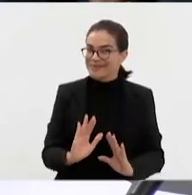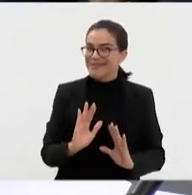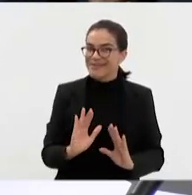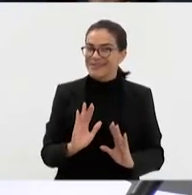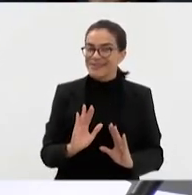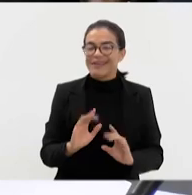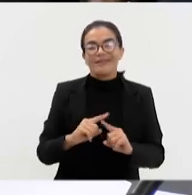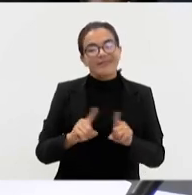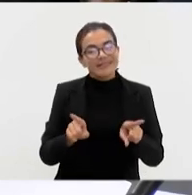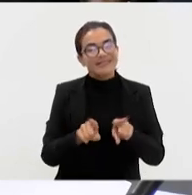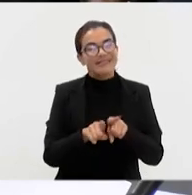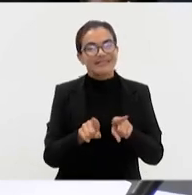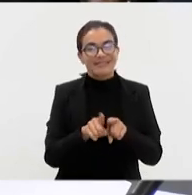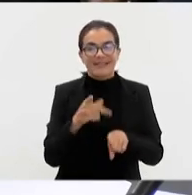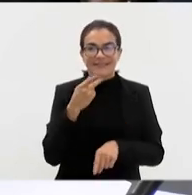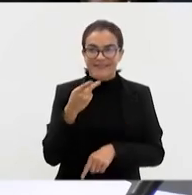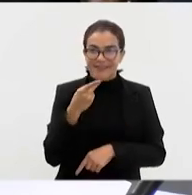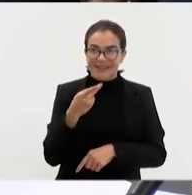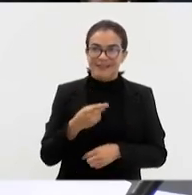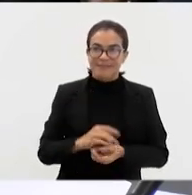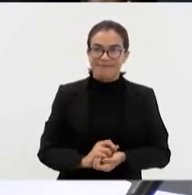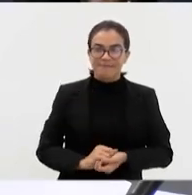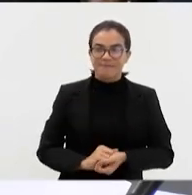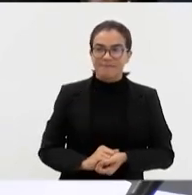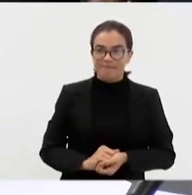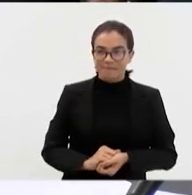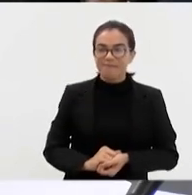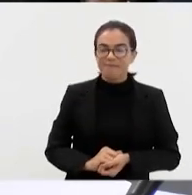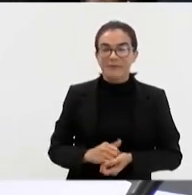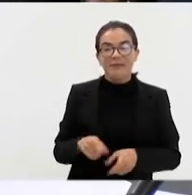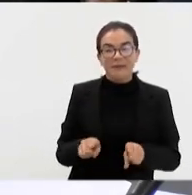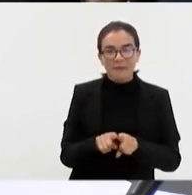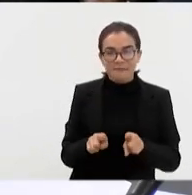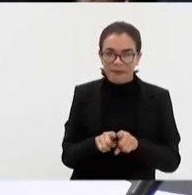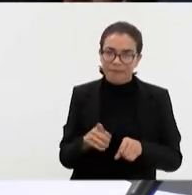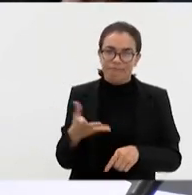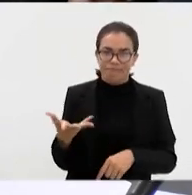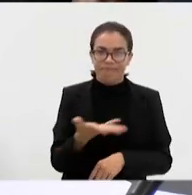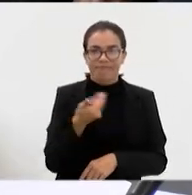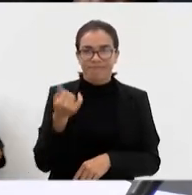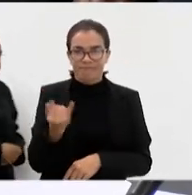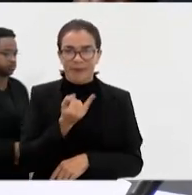Mas dizer que também o tema é absolutamente relevante.